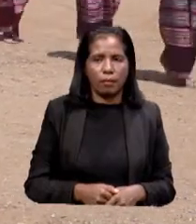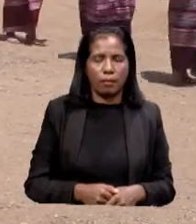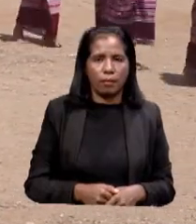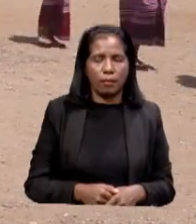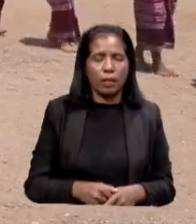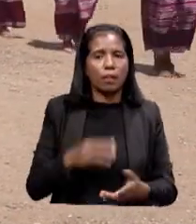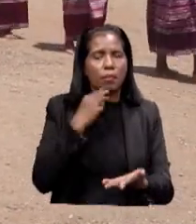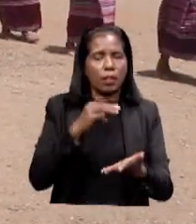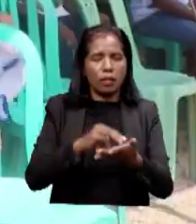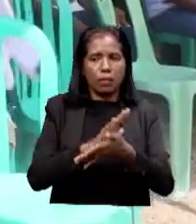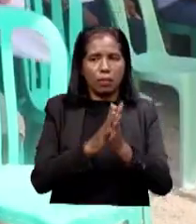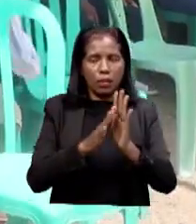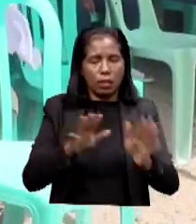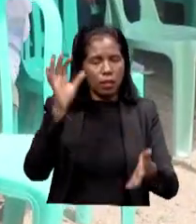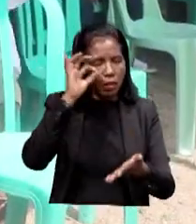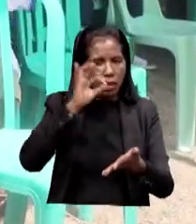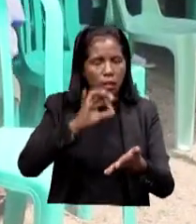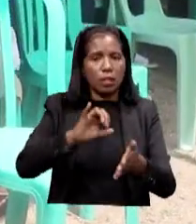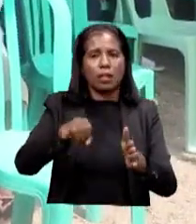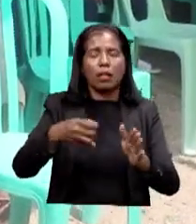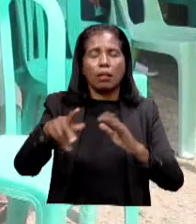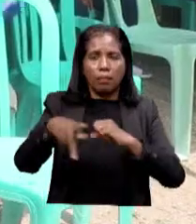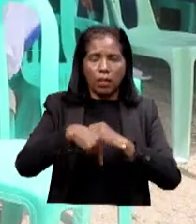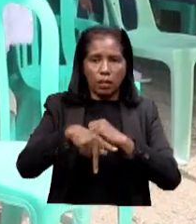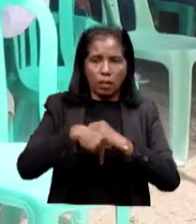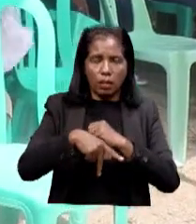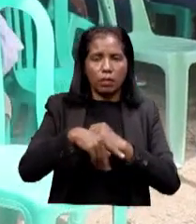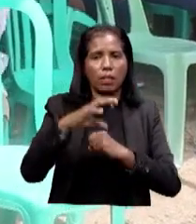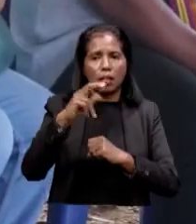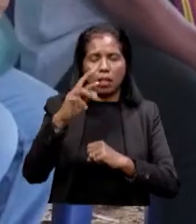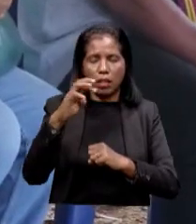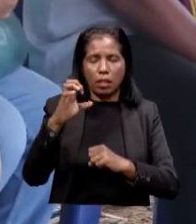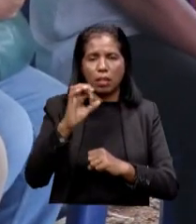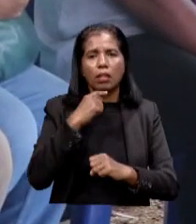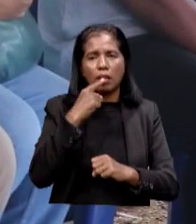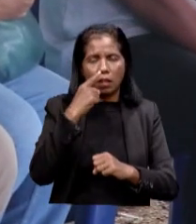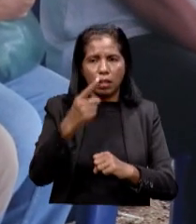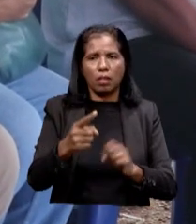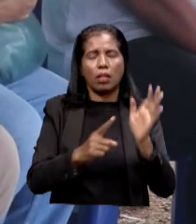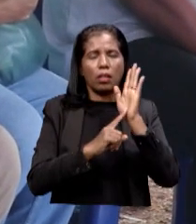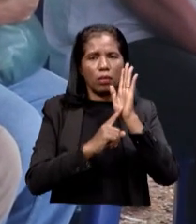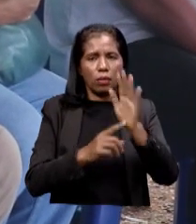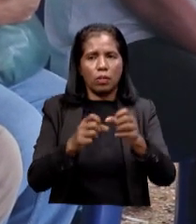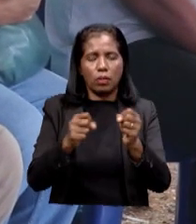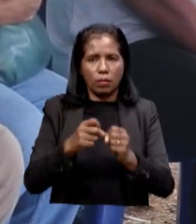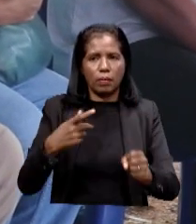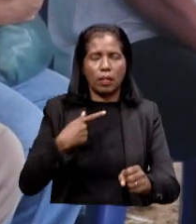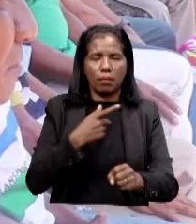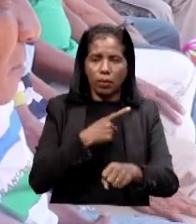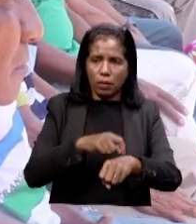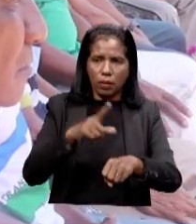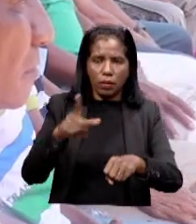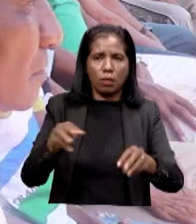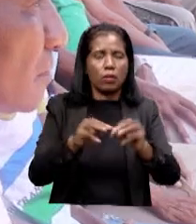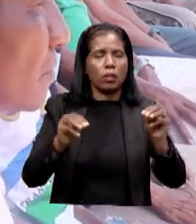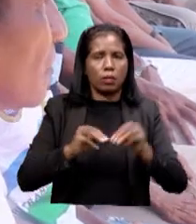Mensagem paz, né? Secretário-Geral do Partido CNRT, Francisco Calborelai, hato ia suco parlamento, posto administrativo Loteng,